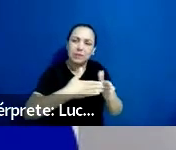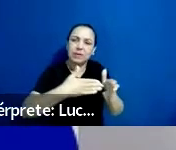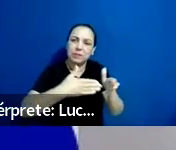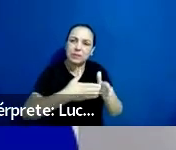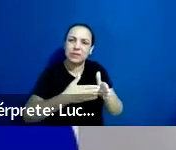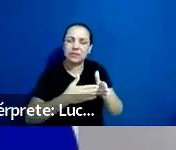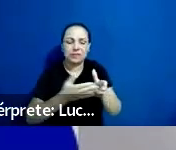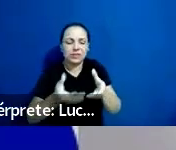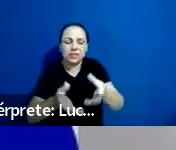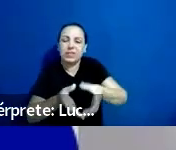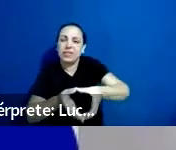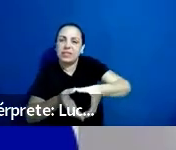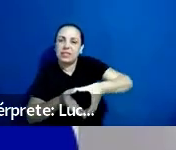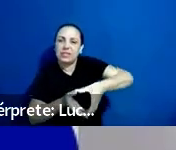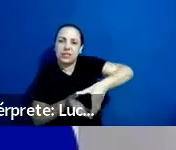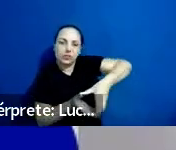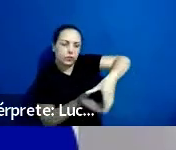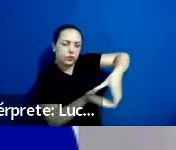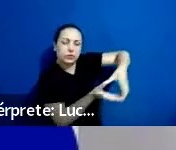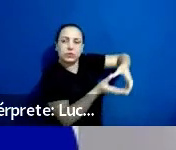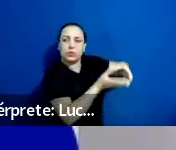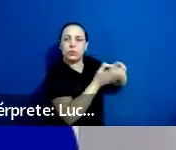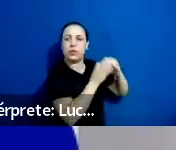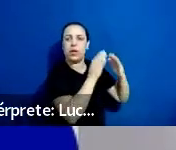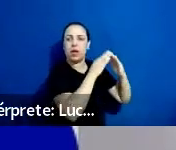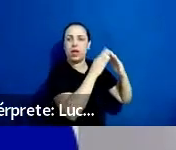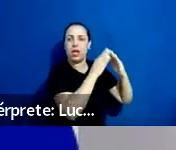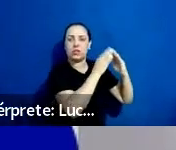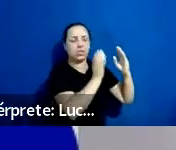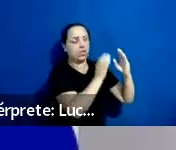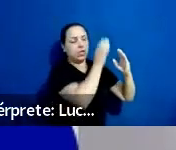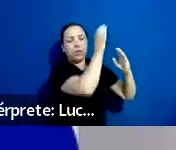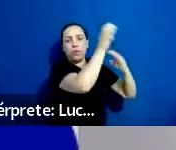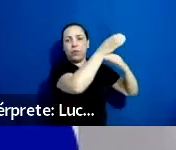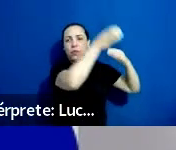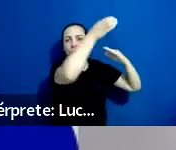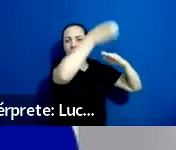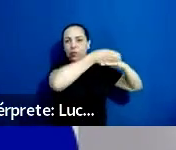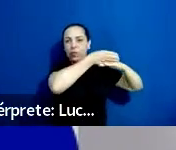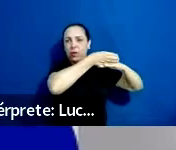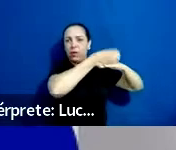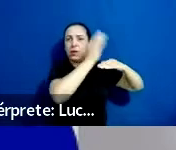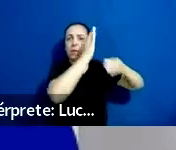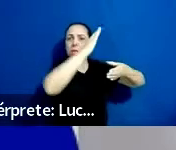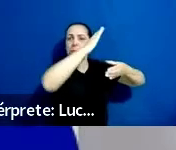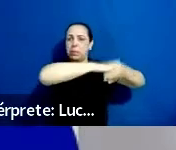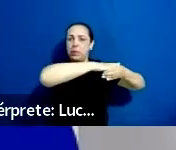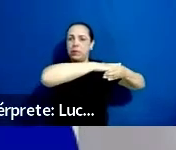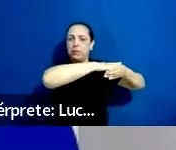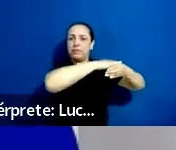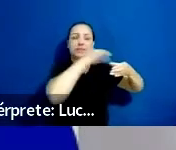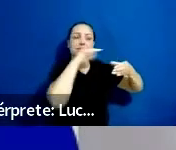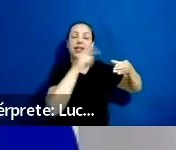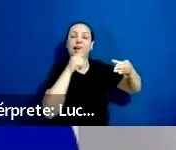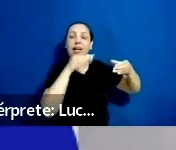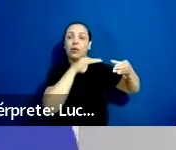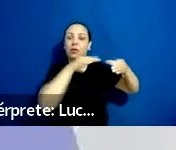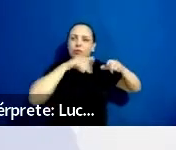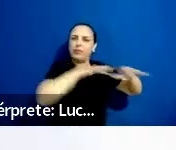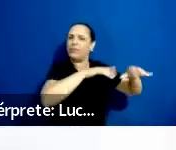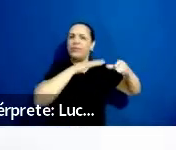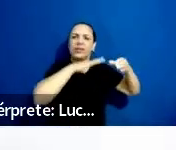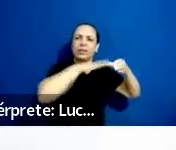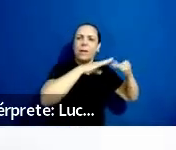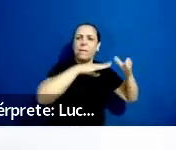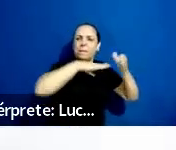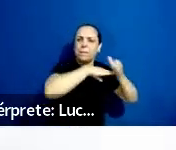caixa d'água ou até mesmo num garrafão, ela perde esse contato com a natureza e ela vai perdendo a capacidade que